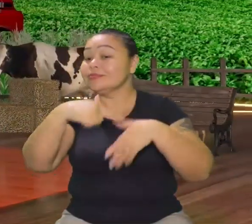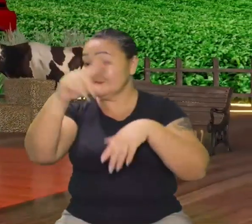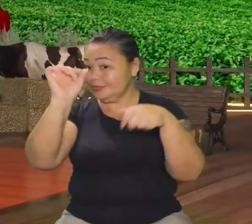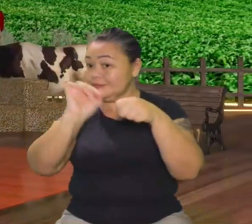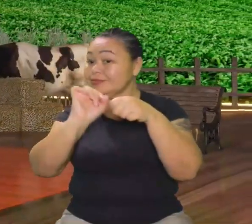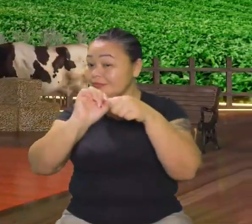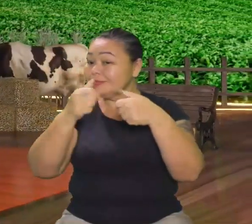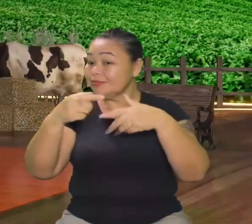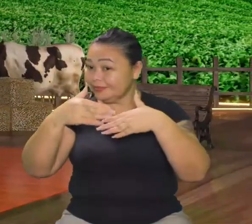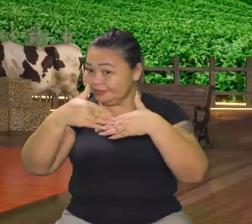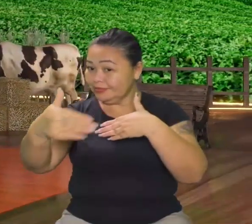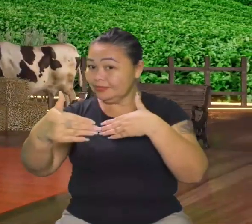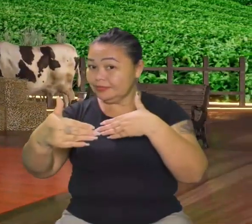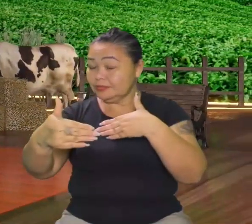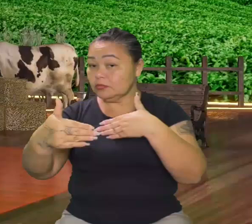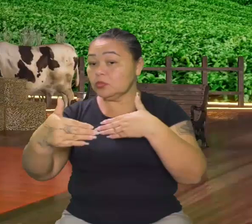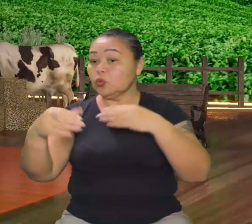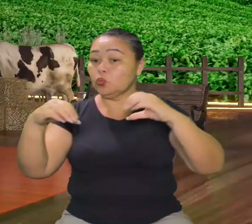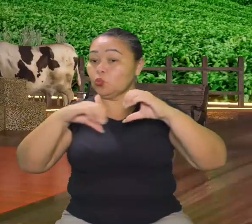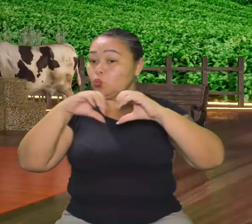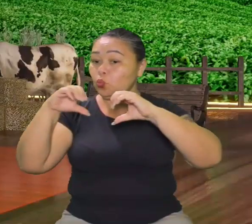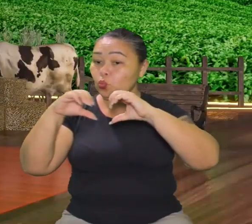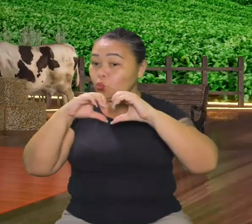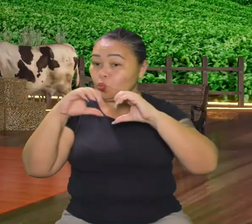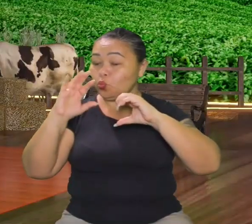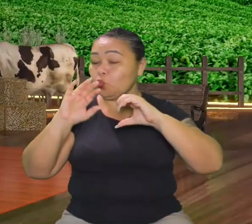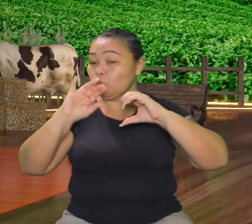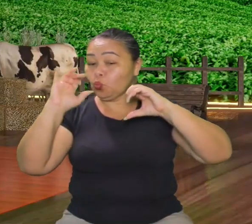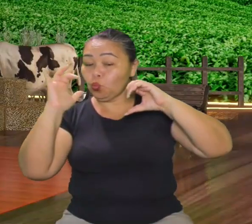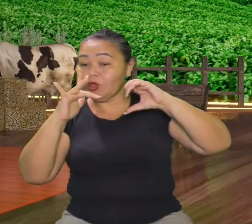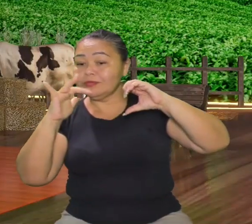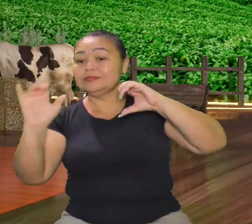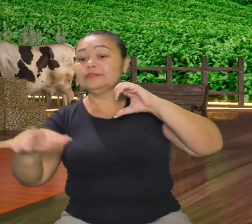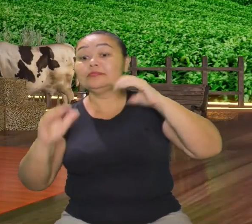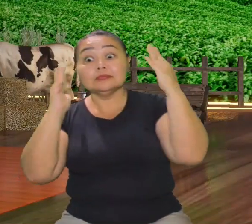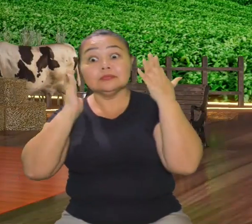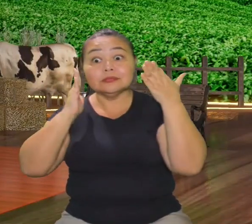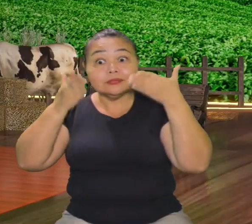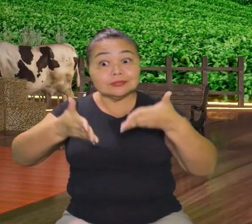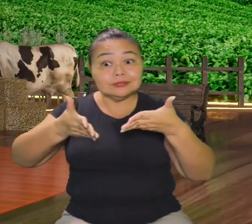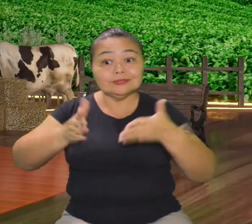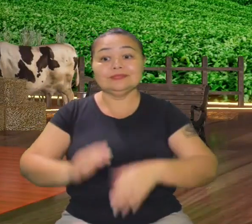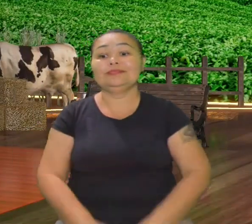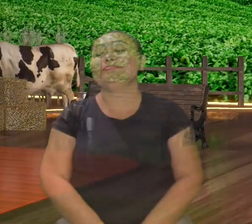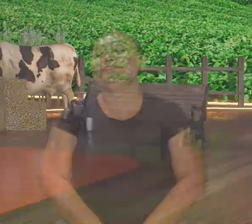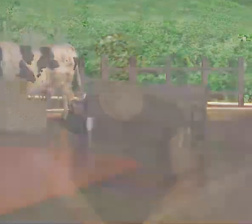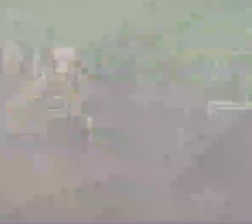pouquinho, tá bom? Um beijo grande, concentração. Tchau.